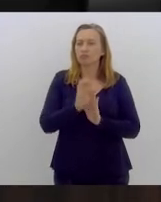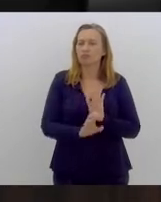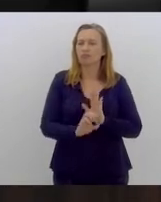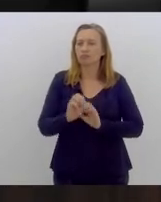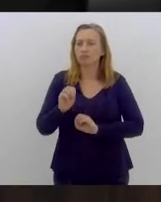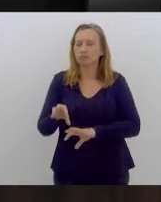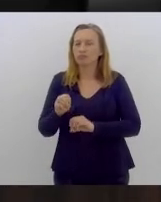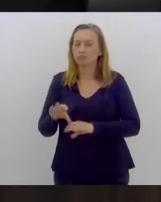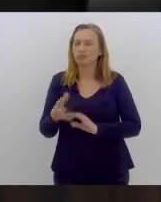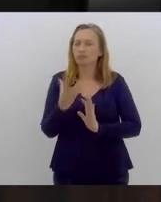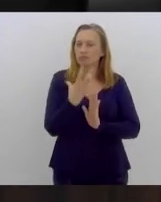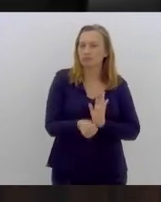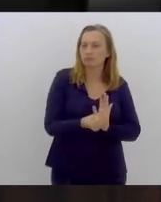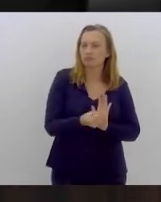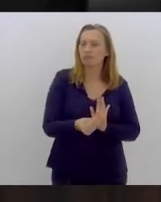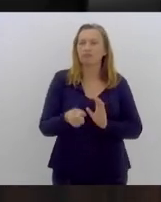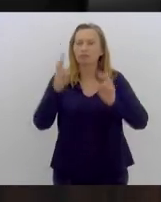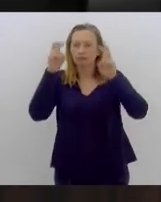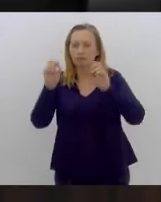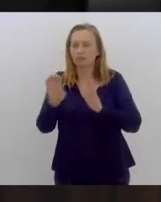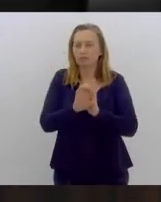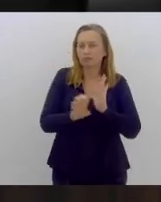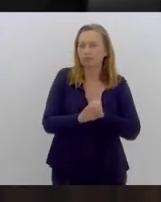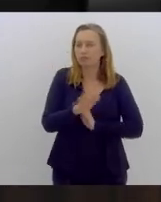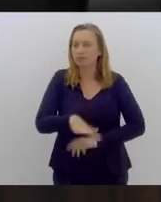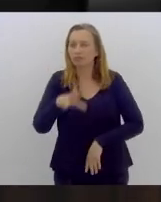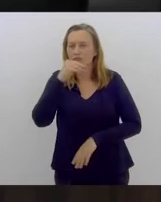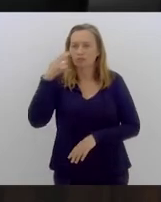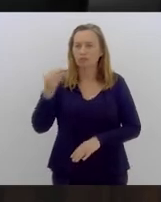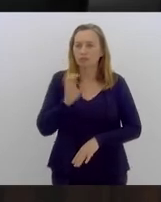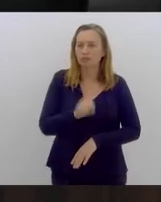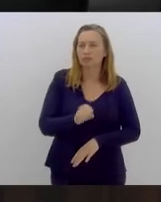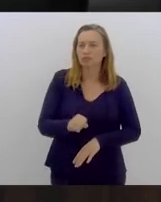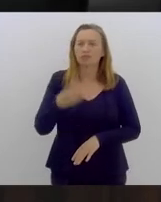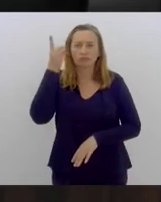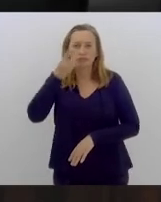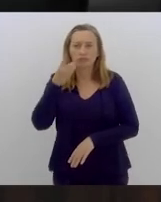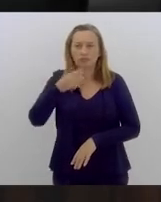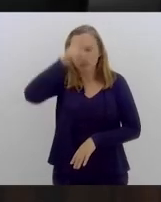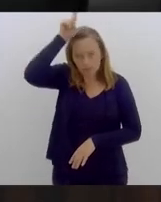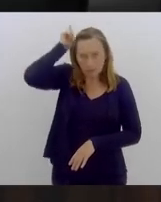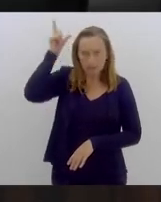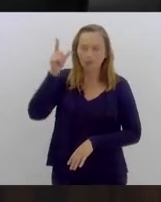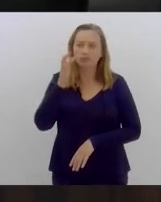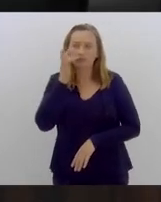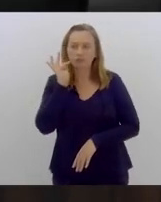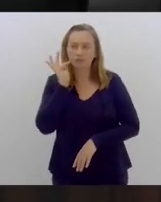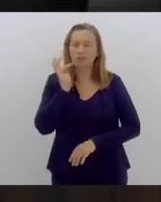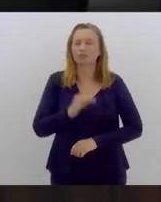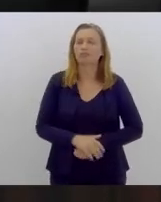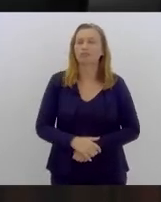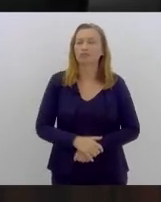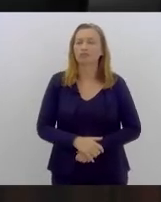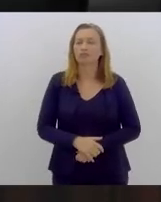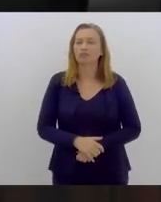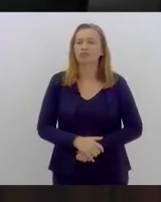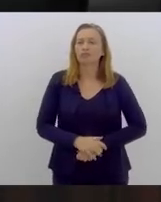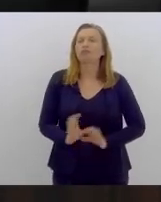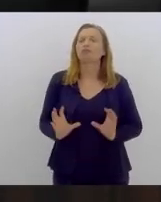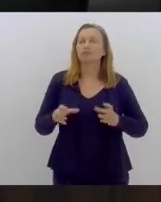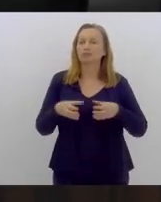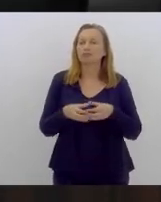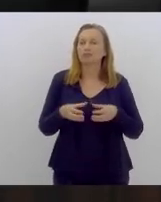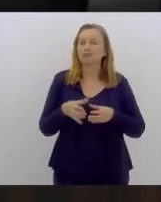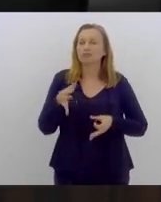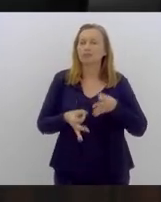educação favorável, de assunto da criança, adolescente e do idoso favorável. Relatores, deputado Luiz Paulo, Flávio Serafini e Flávio Serafini. Pendente de pareceres das comissões